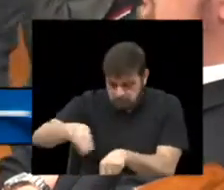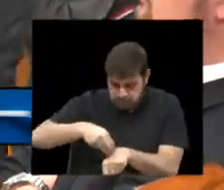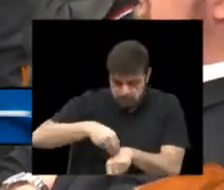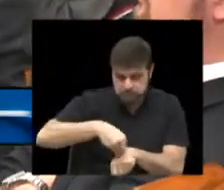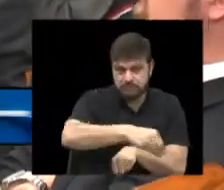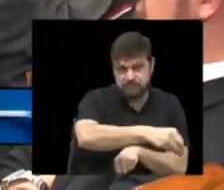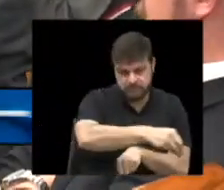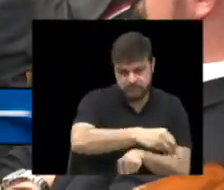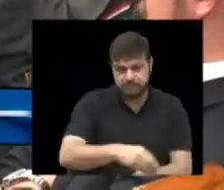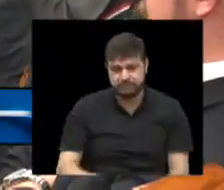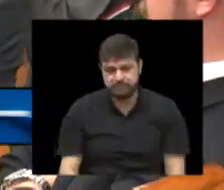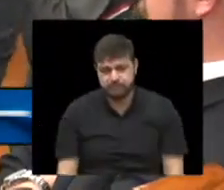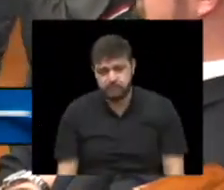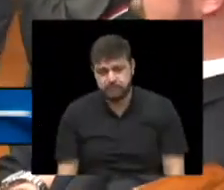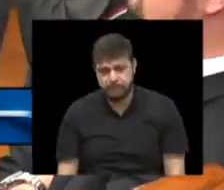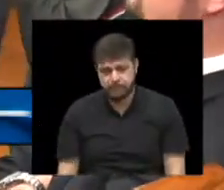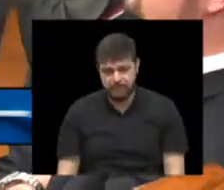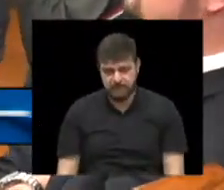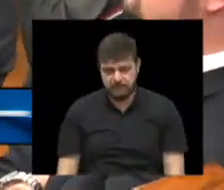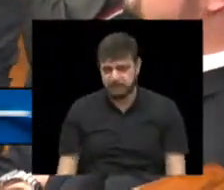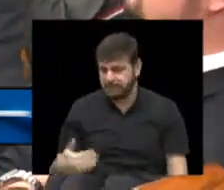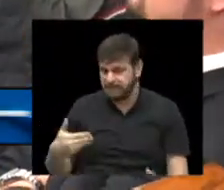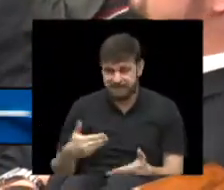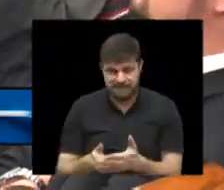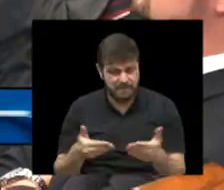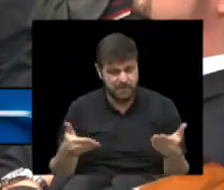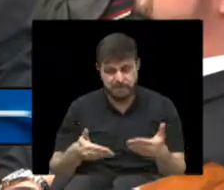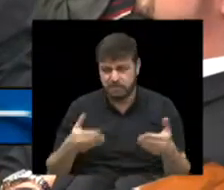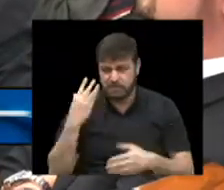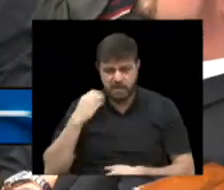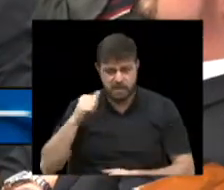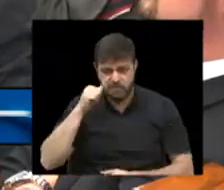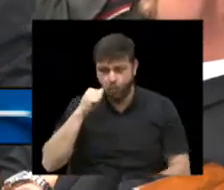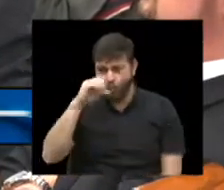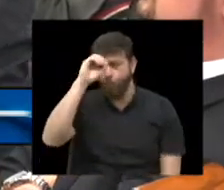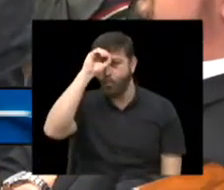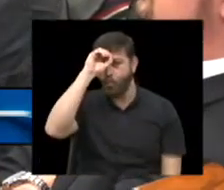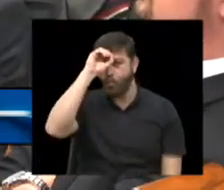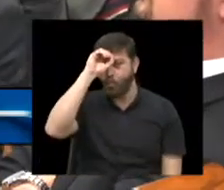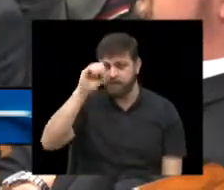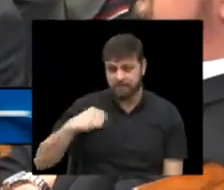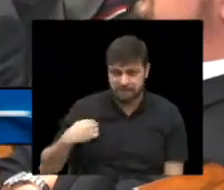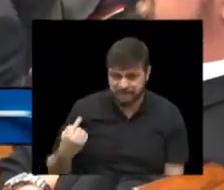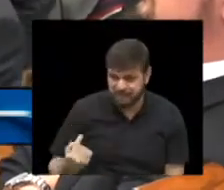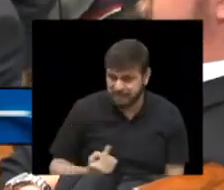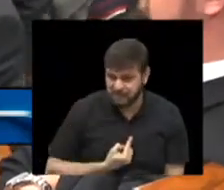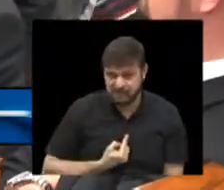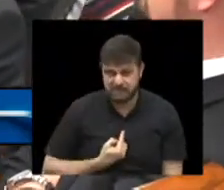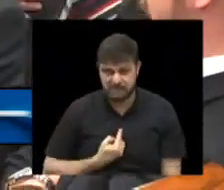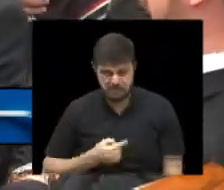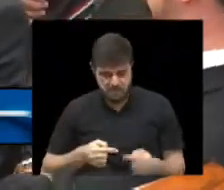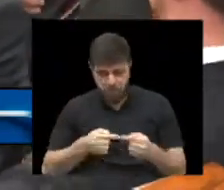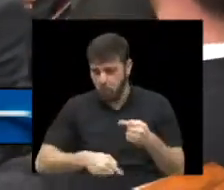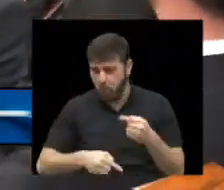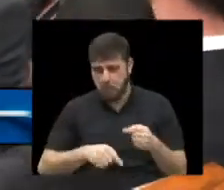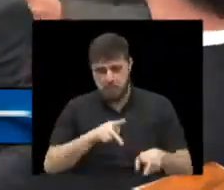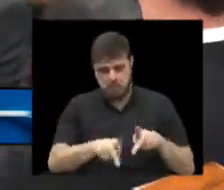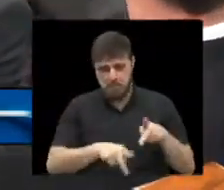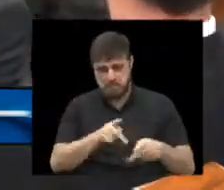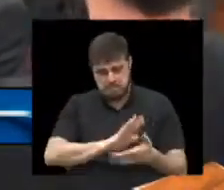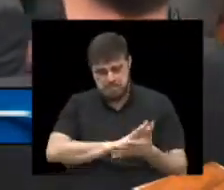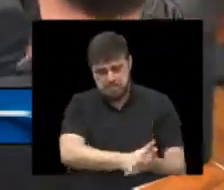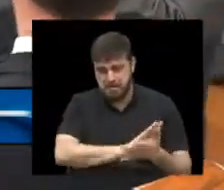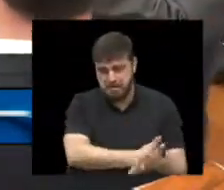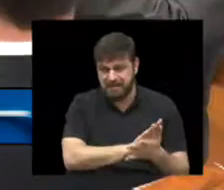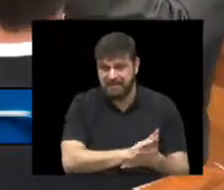esse montante. É isso que até hoje ela não entendeu. Entendeu? Então, nós não estamos aqui contra a população, mas nós temos